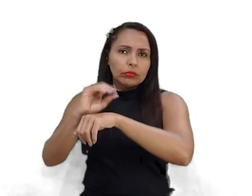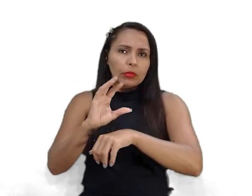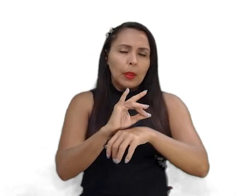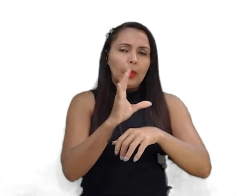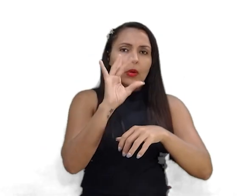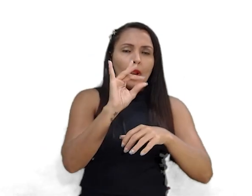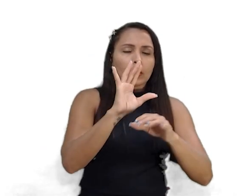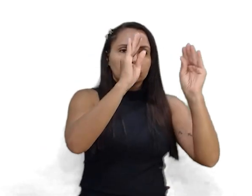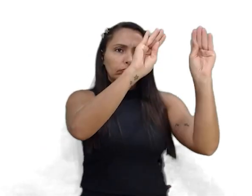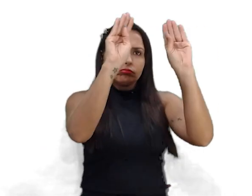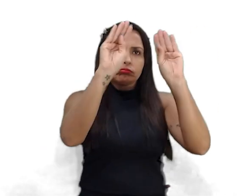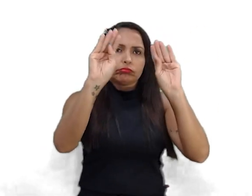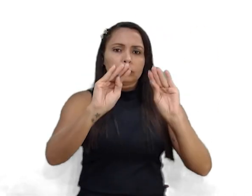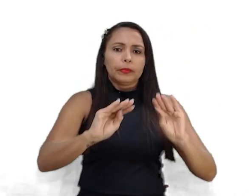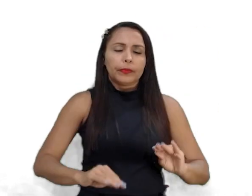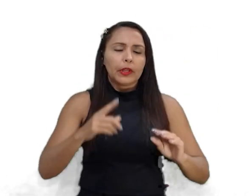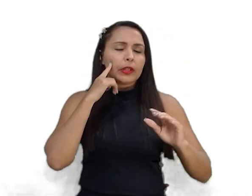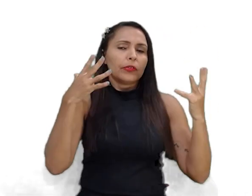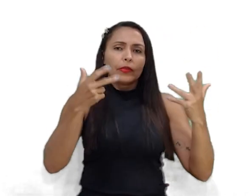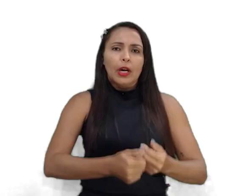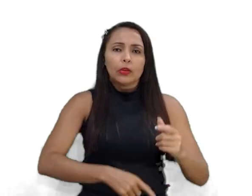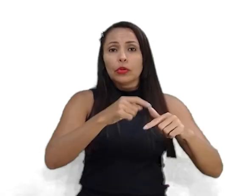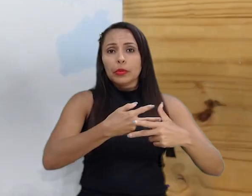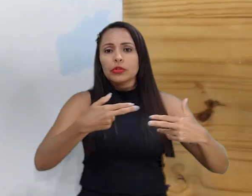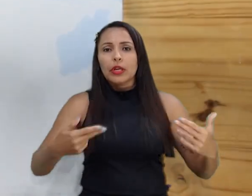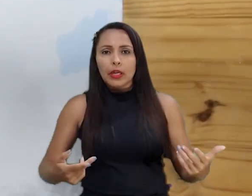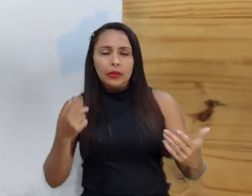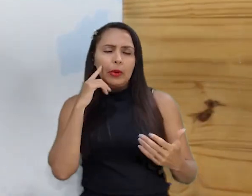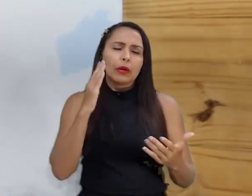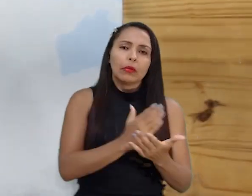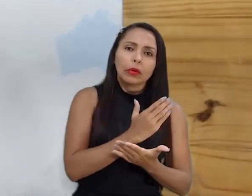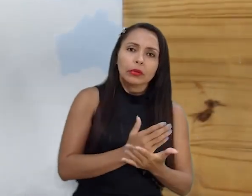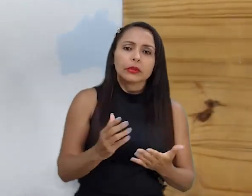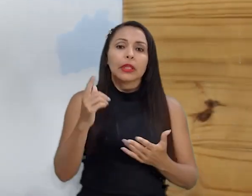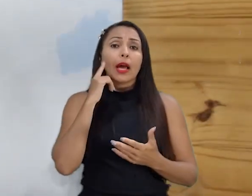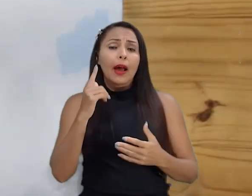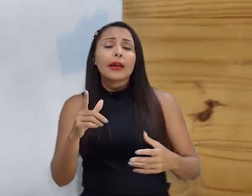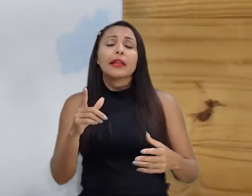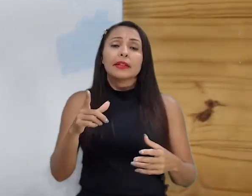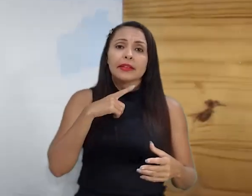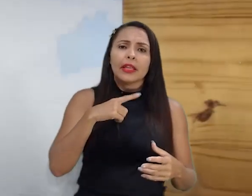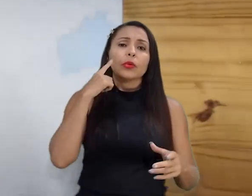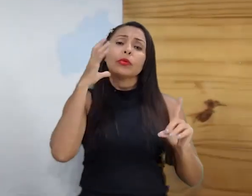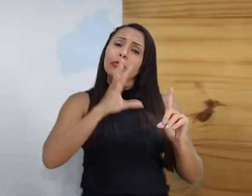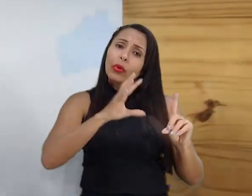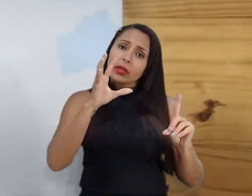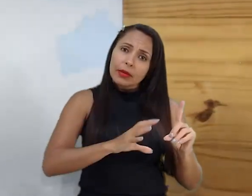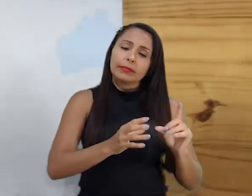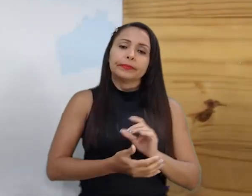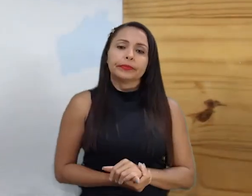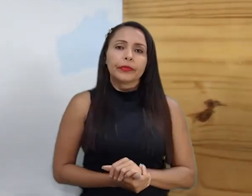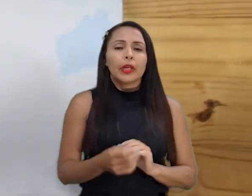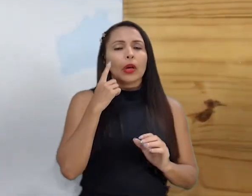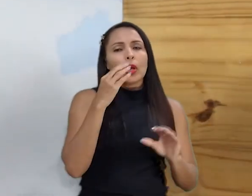né? A sobreposição de vários objetos para chegar a alguma outra coisa, é algo que ainda tem uma grande influência. Agora,